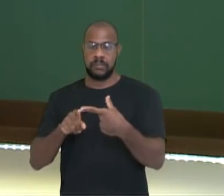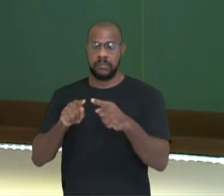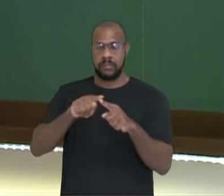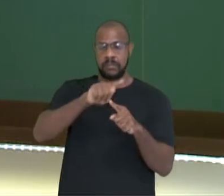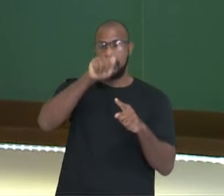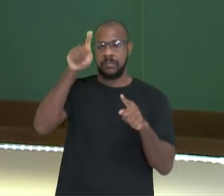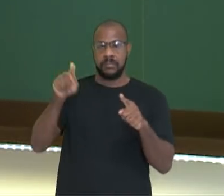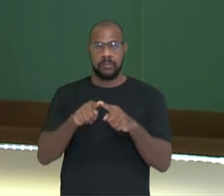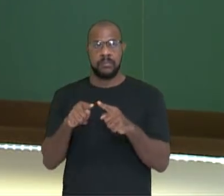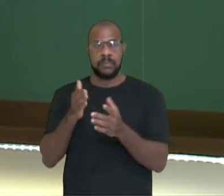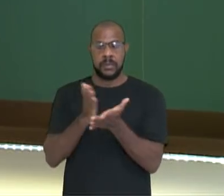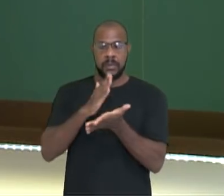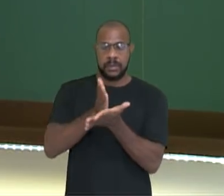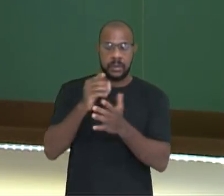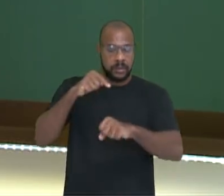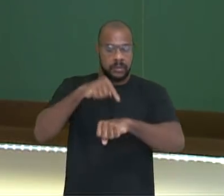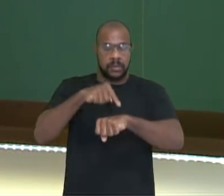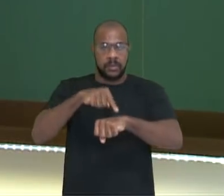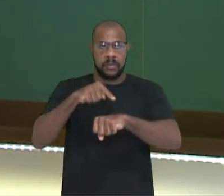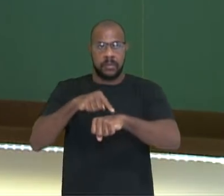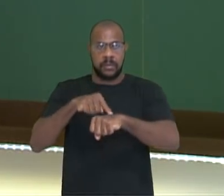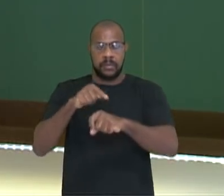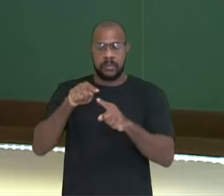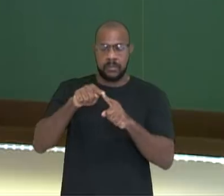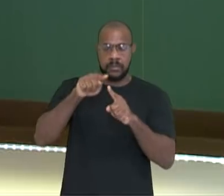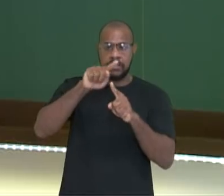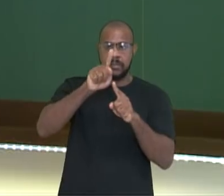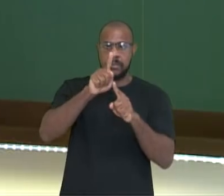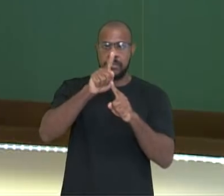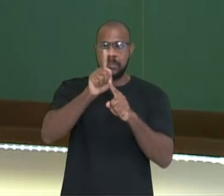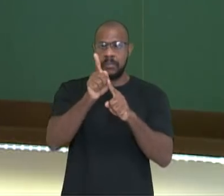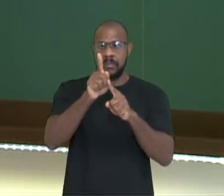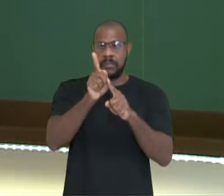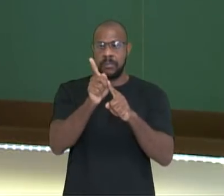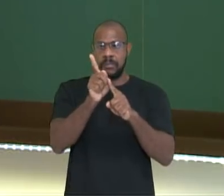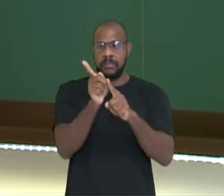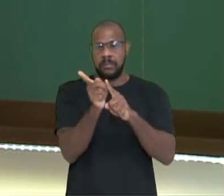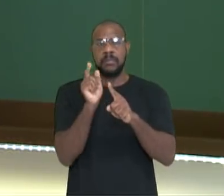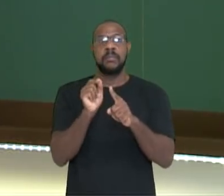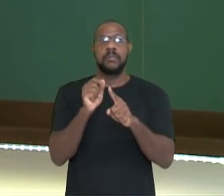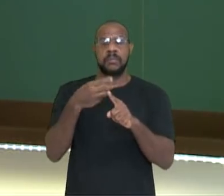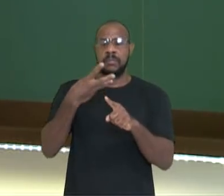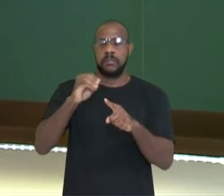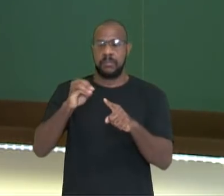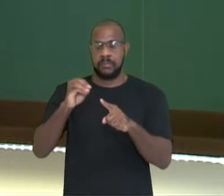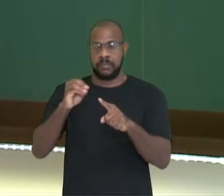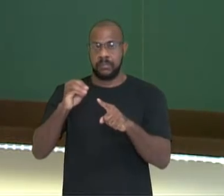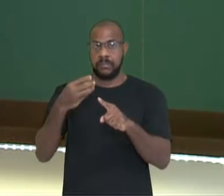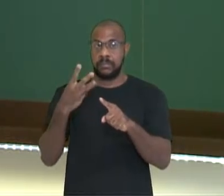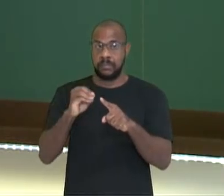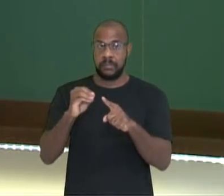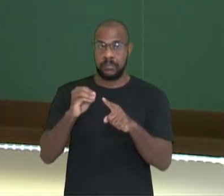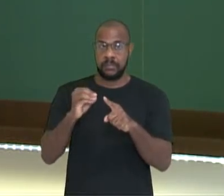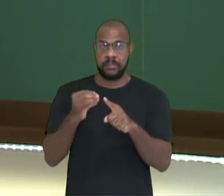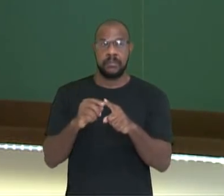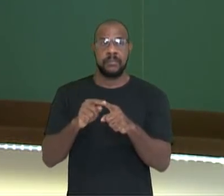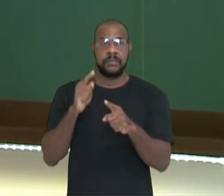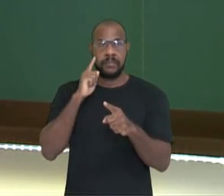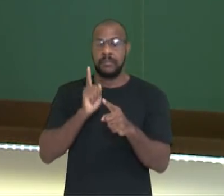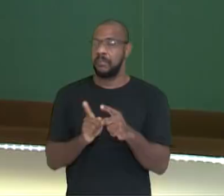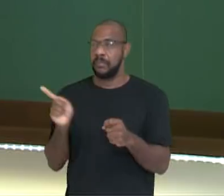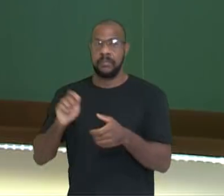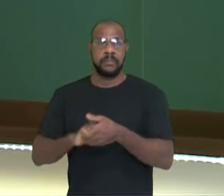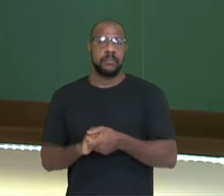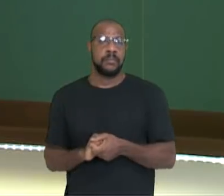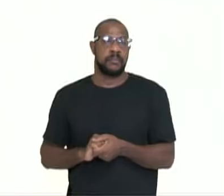a cada hora, o meu ponteiro de hora percorre o ângulo de 30 graus, tá? Então, lembre-se aí de